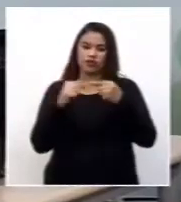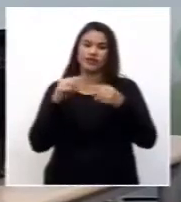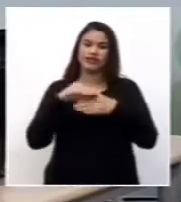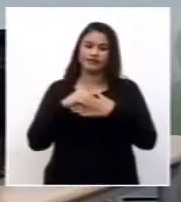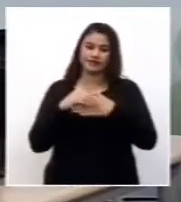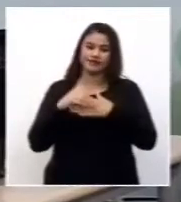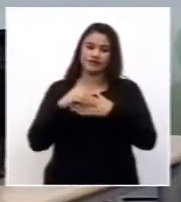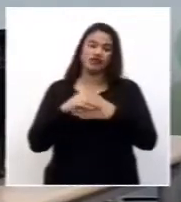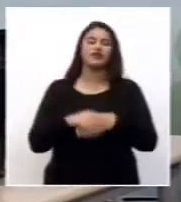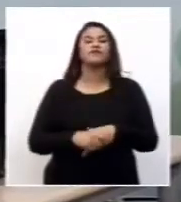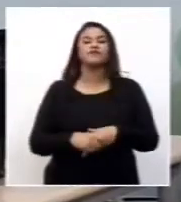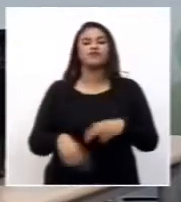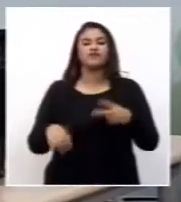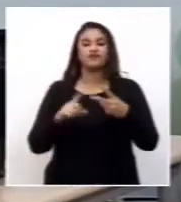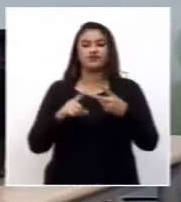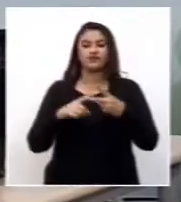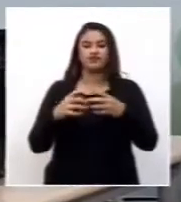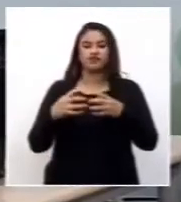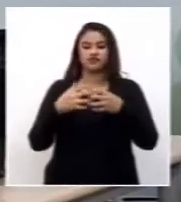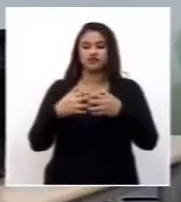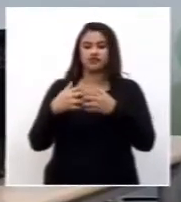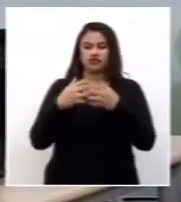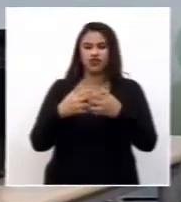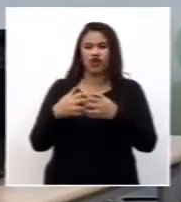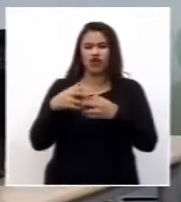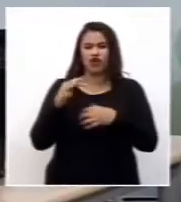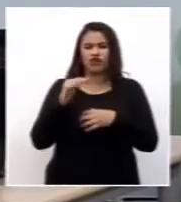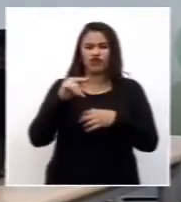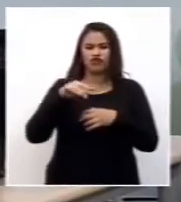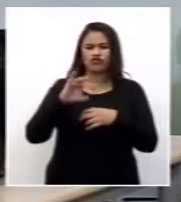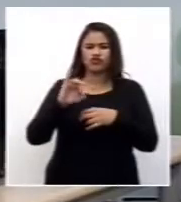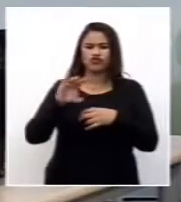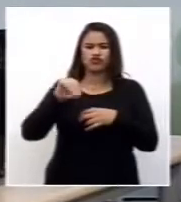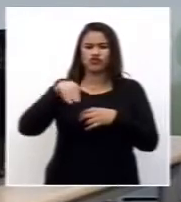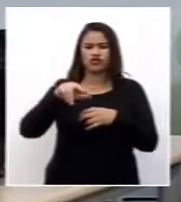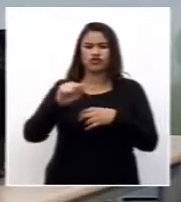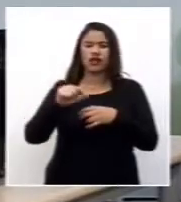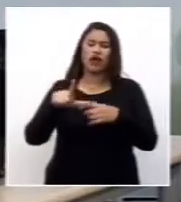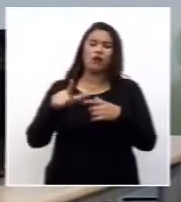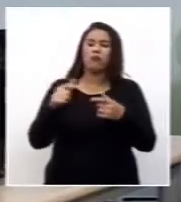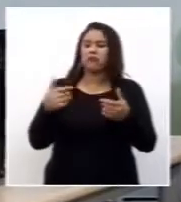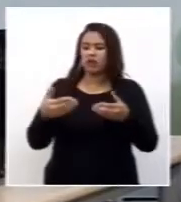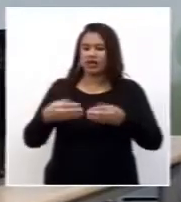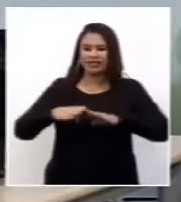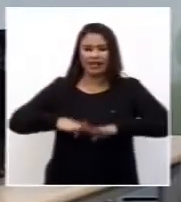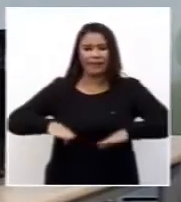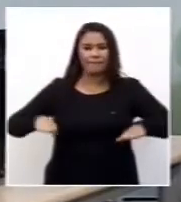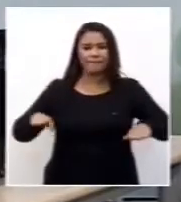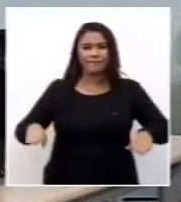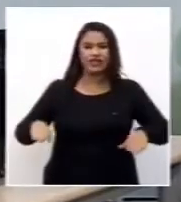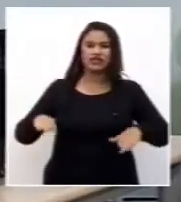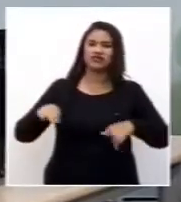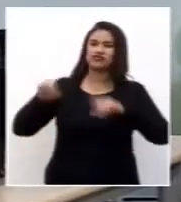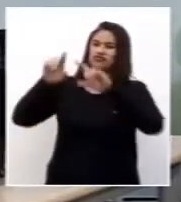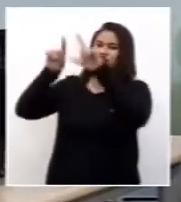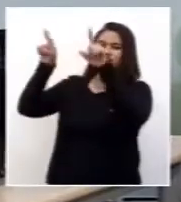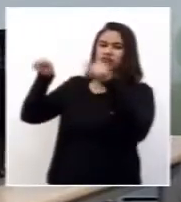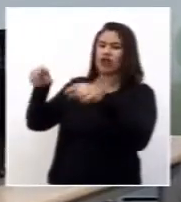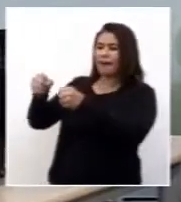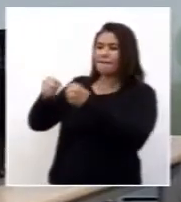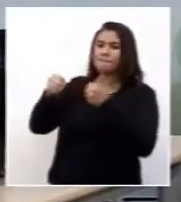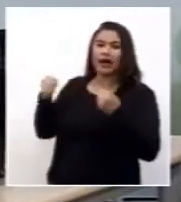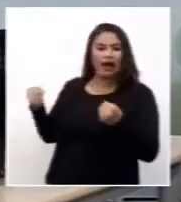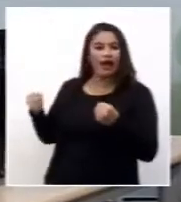de utilização desses espaços, tapete, né? Armário, né? O canto da construção, né? Por exemplo, e assim